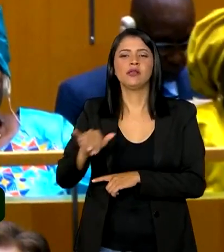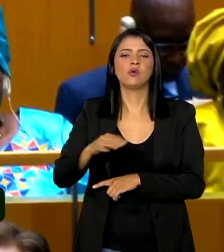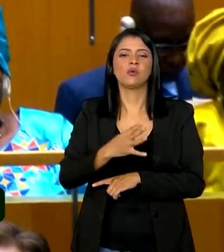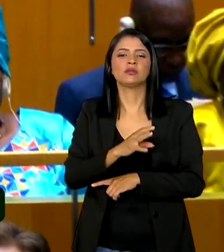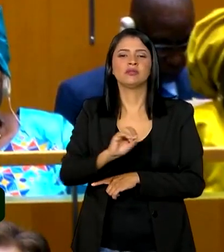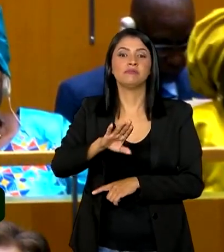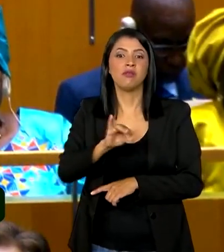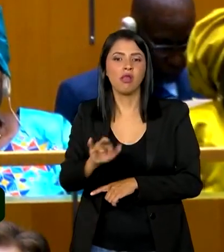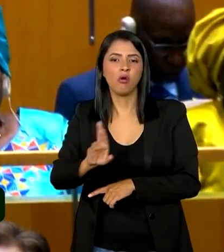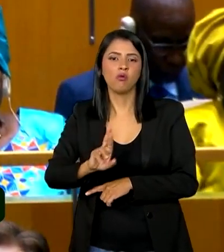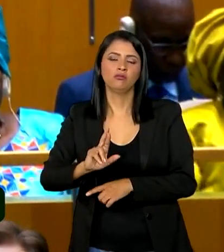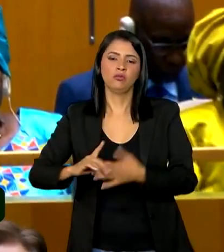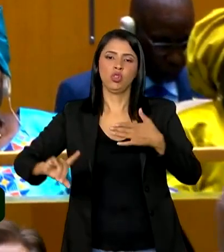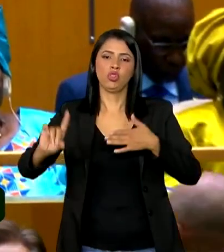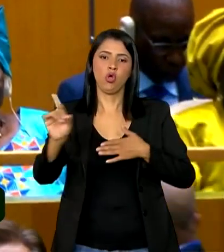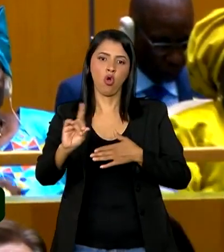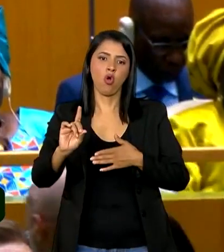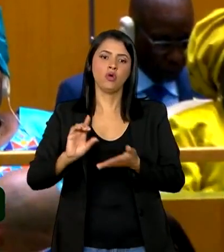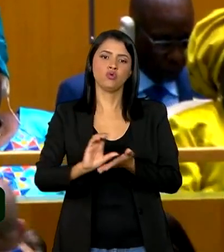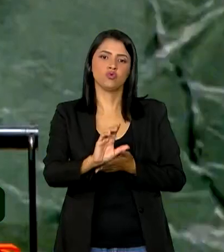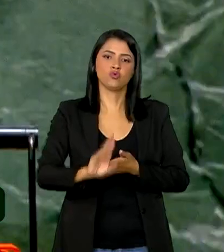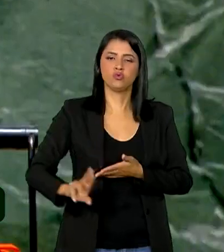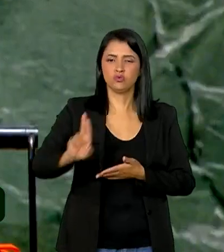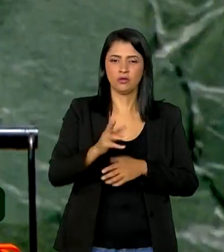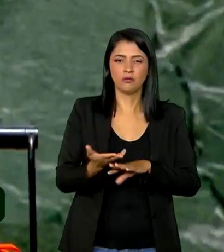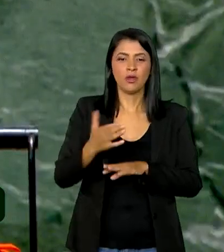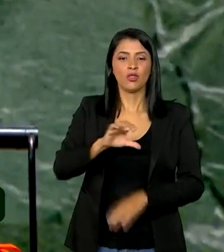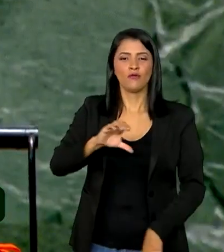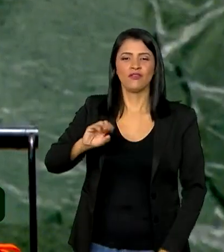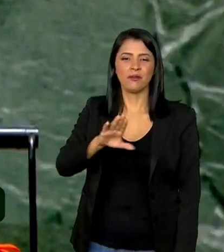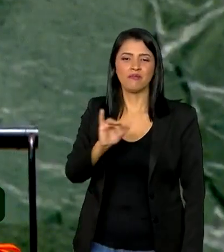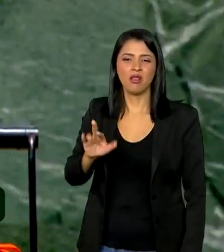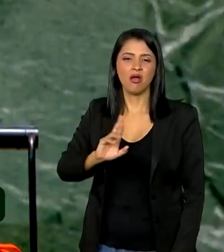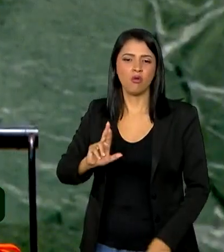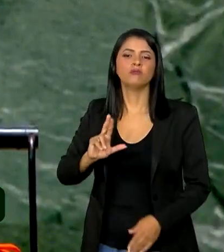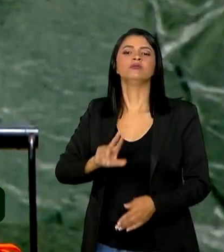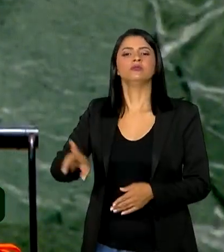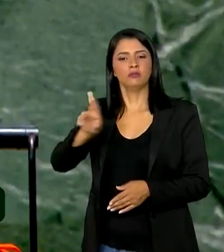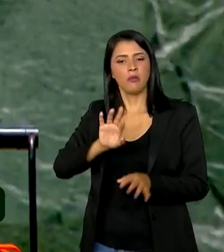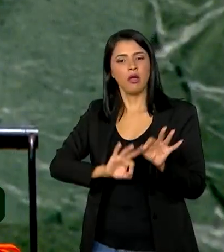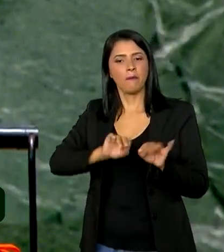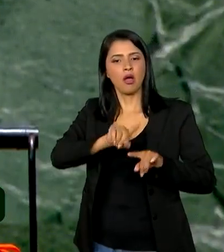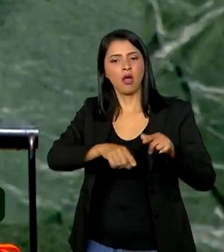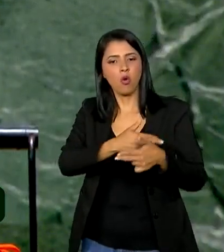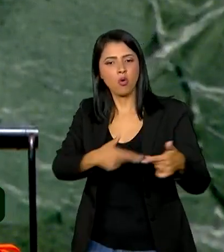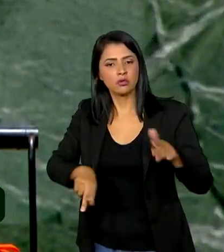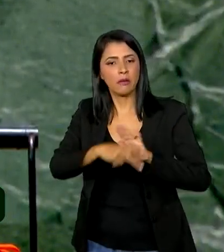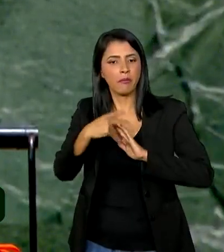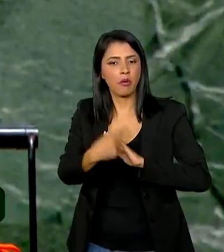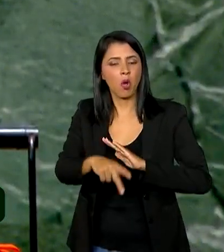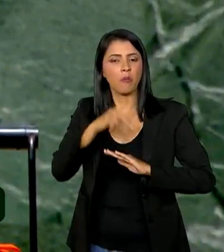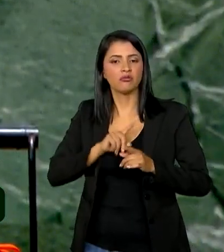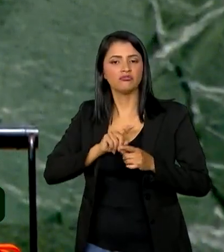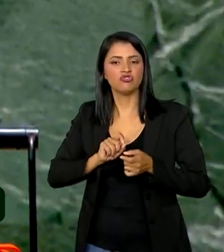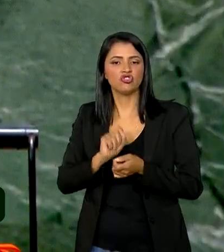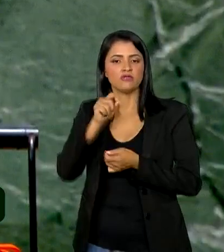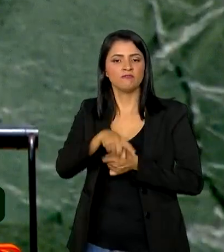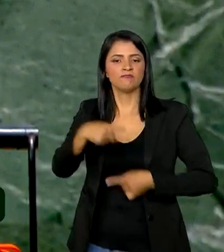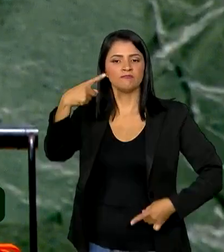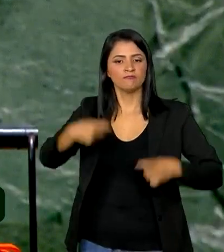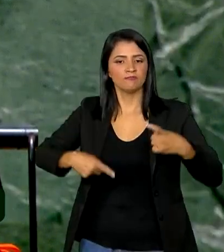dólares. Mais de 90 bilhões de dólares foram mobilizados com arsenais nucleares. Estes